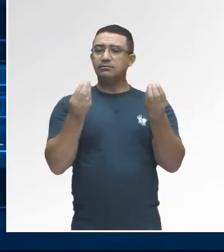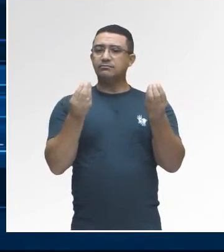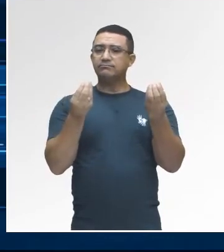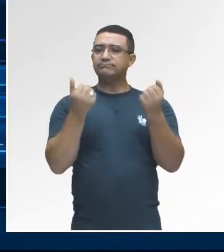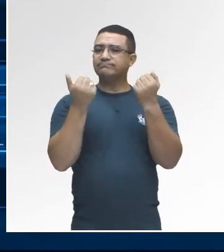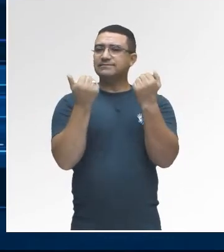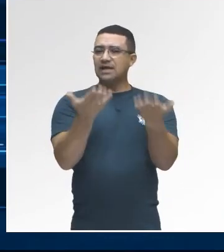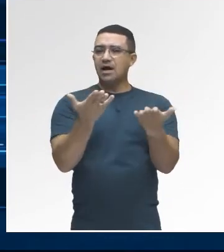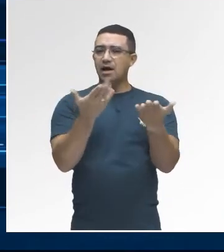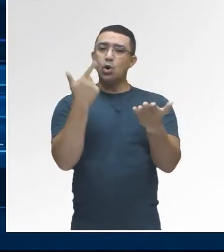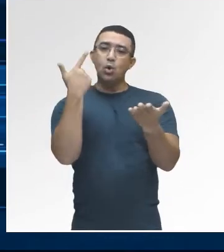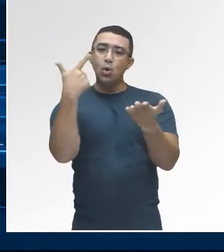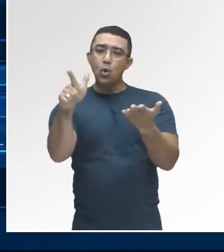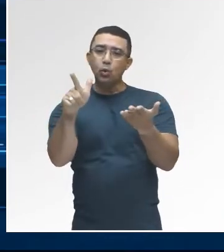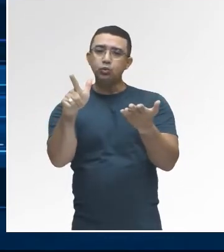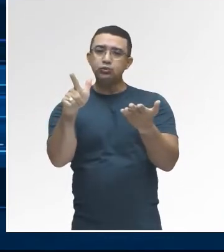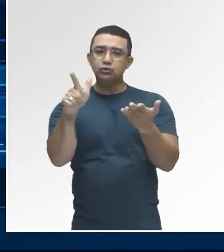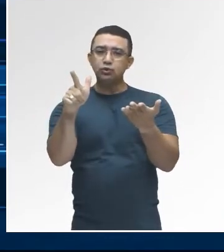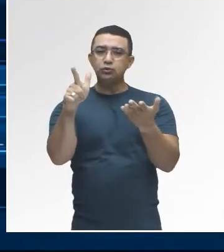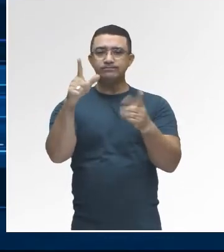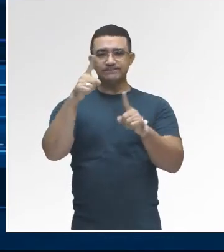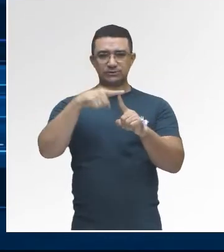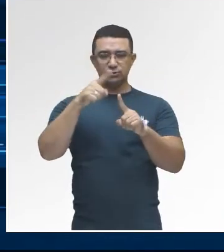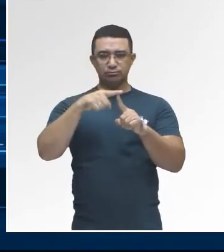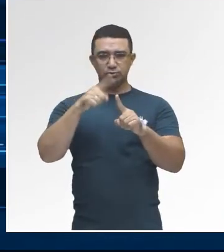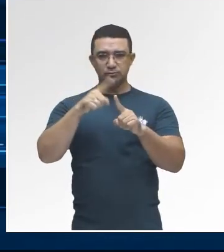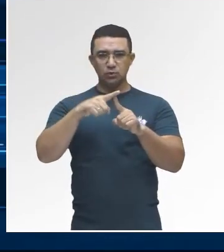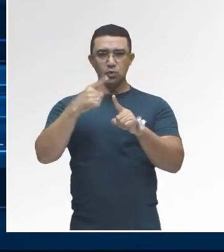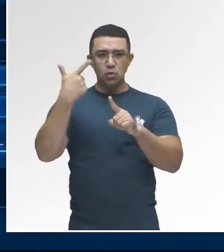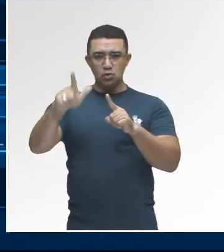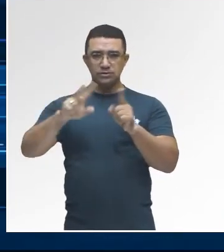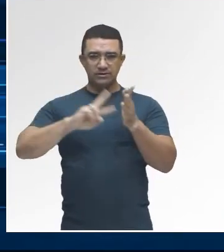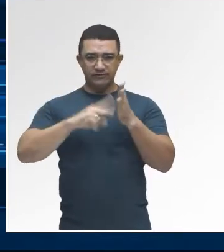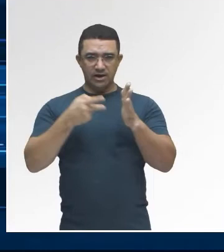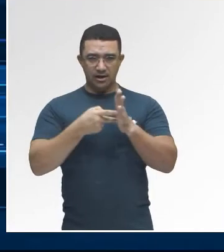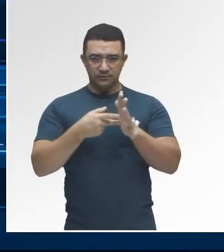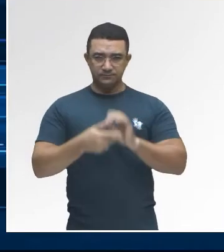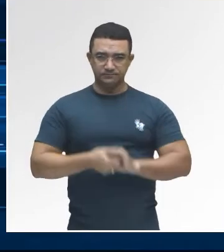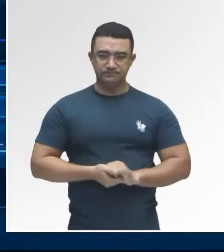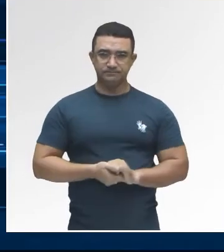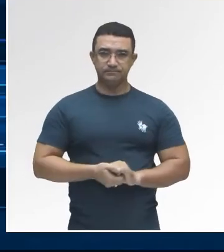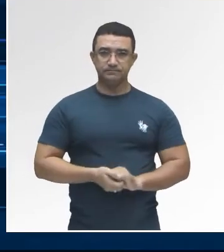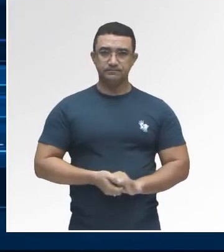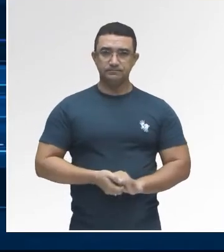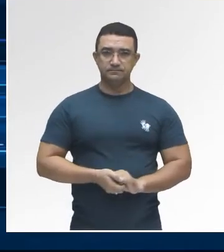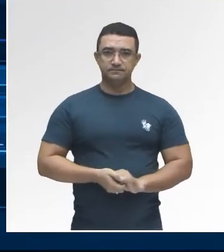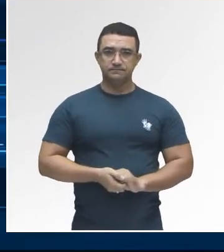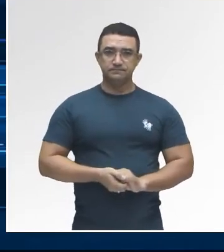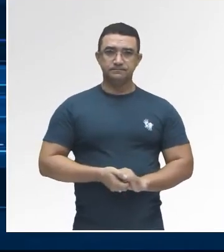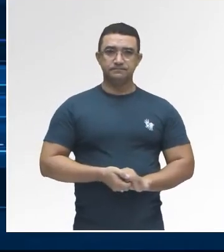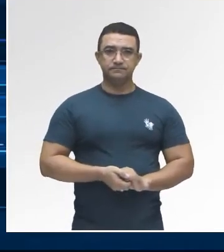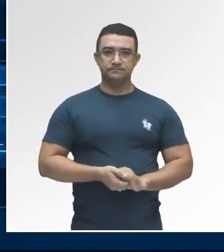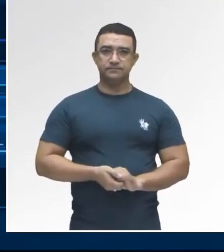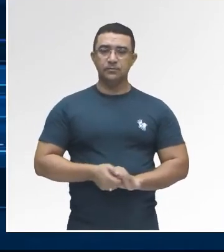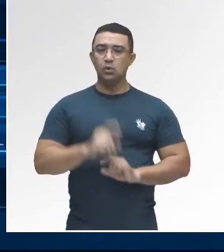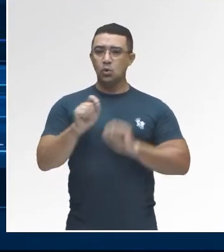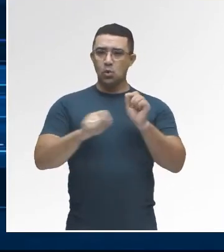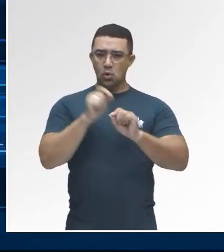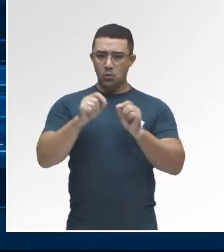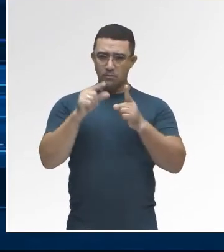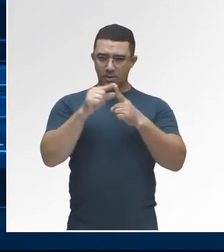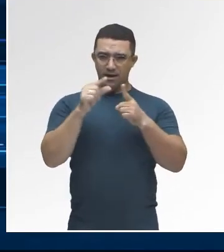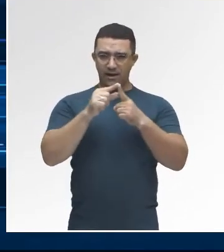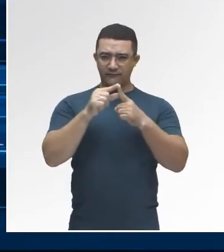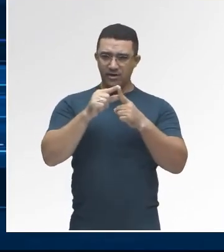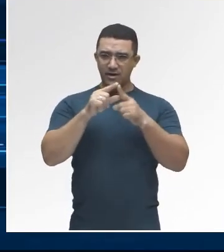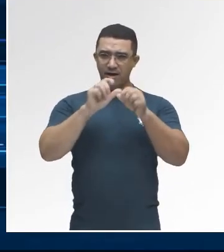de passado. Então vamos aprender aqui bem lentamente para a gente entender direitinho. Olha só, com a expressão ou advérbio just, né, que está bem